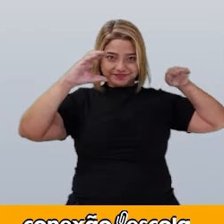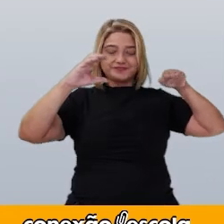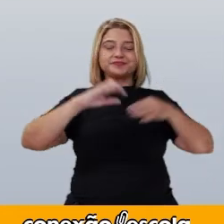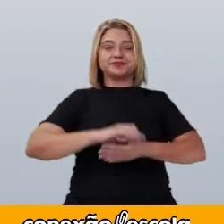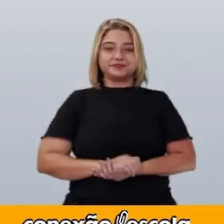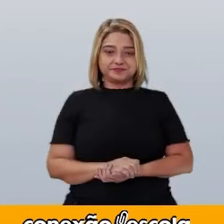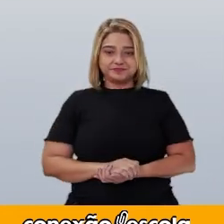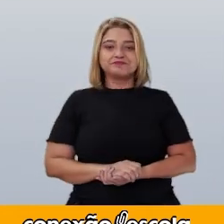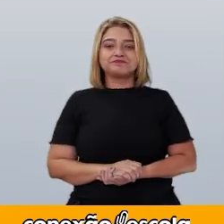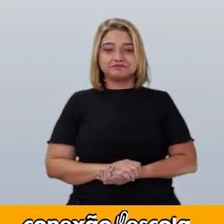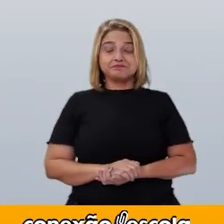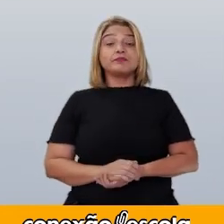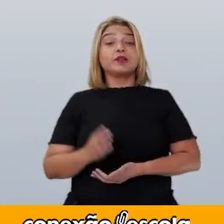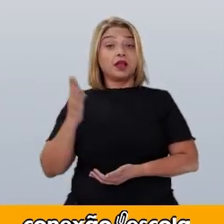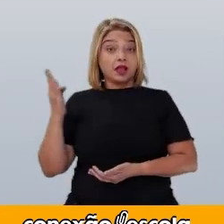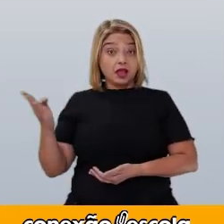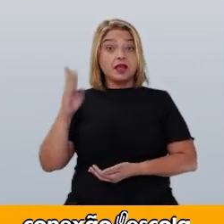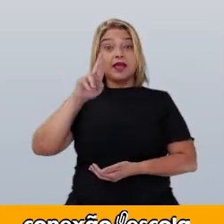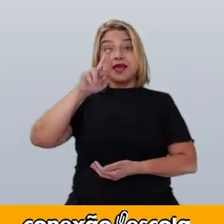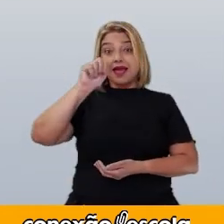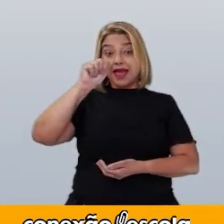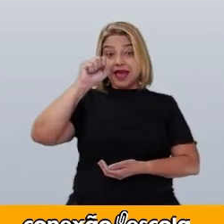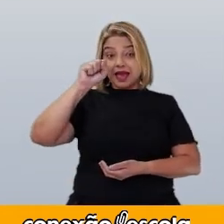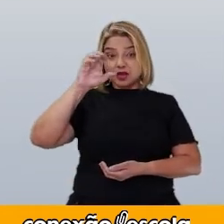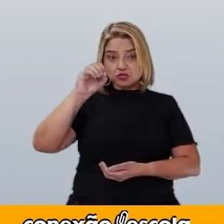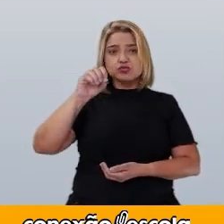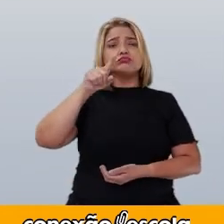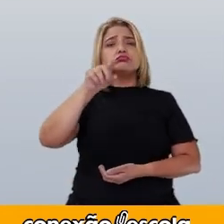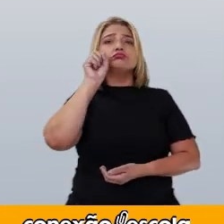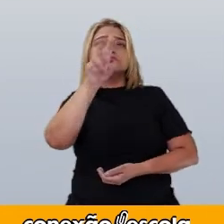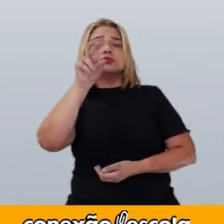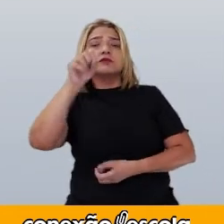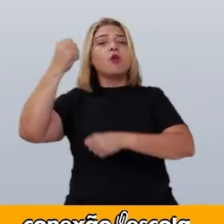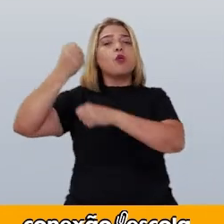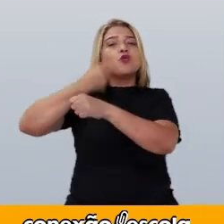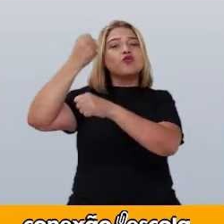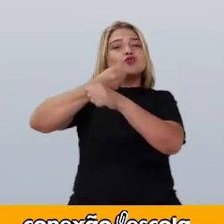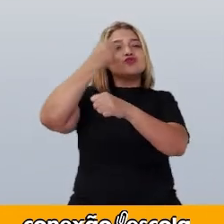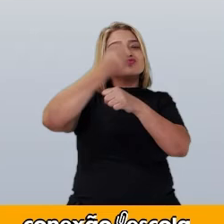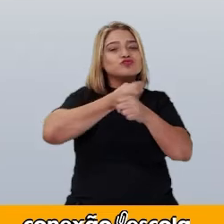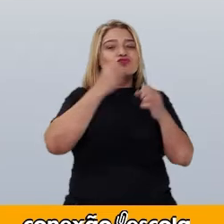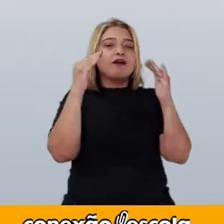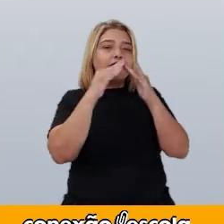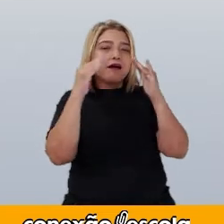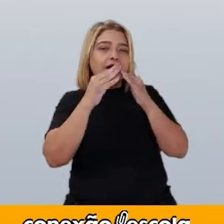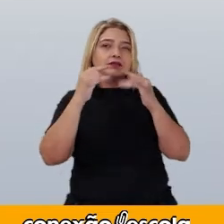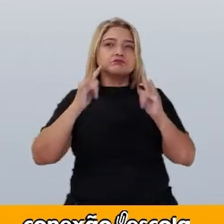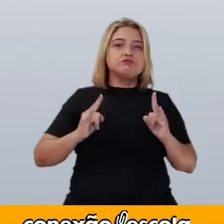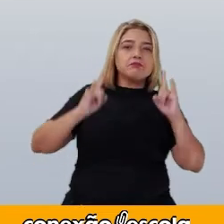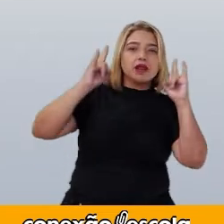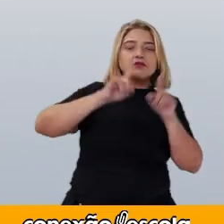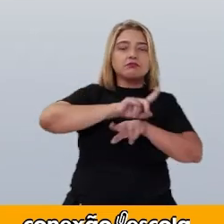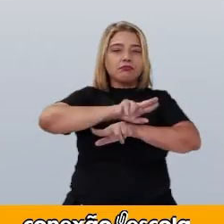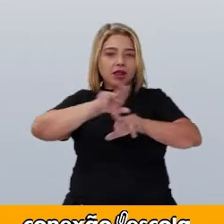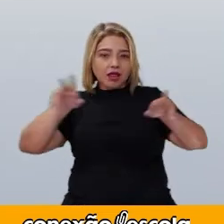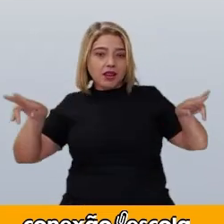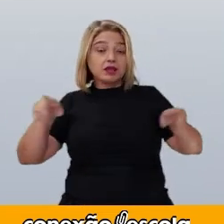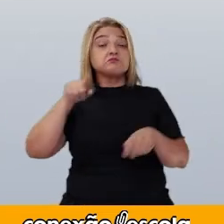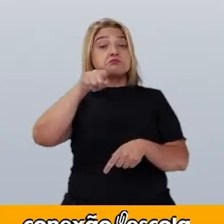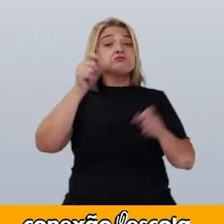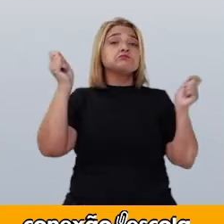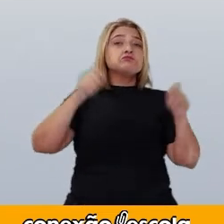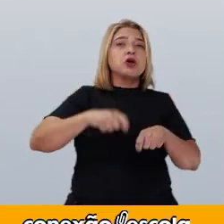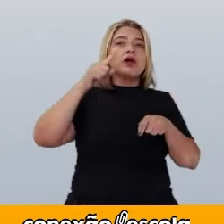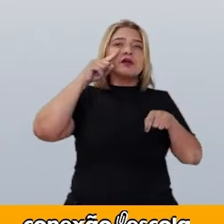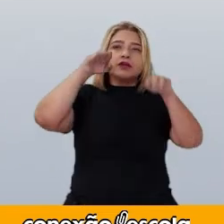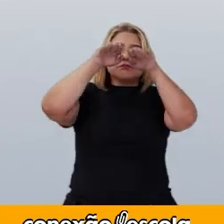O ângulo raso é muito usado nas construções. Com ele, é possível saber se uma parede